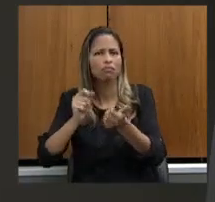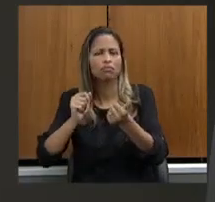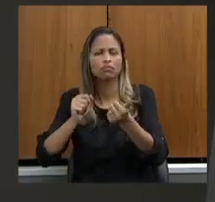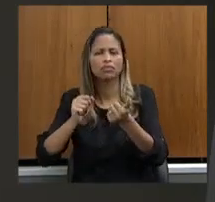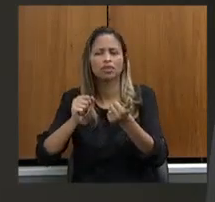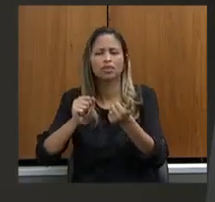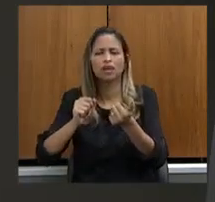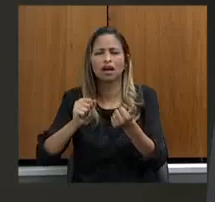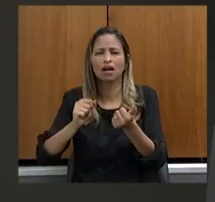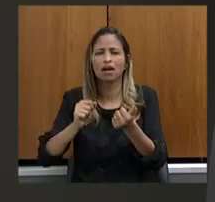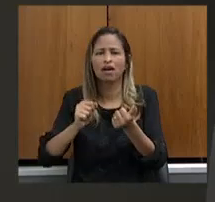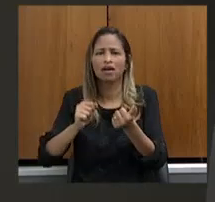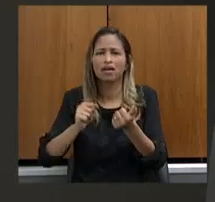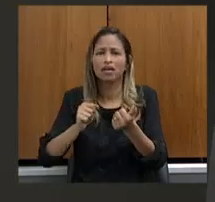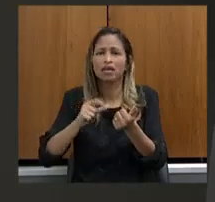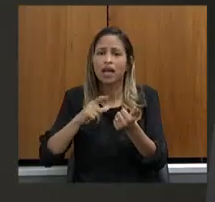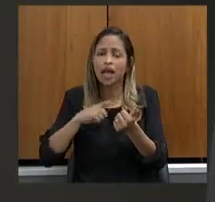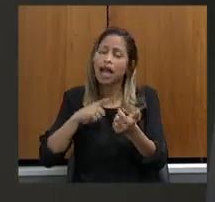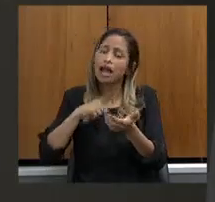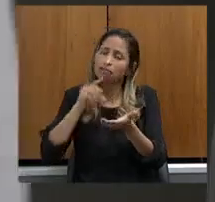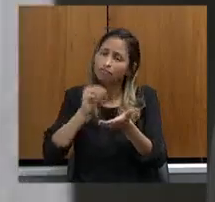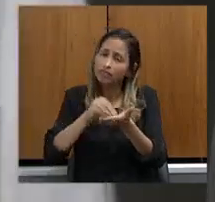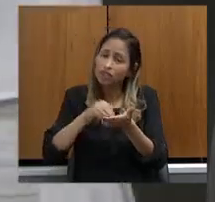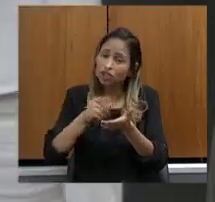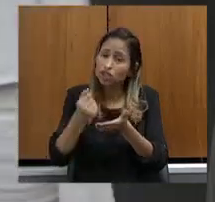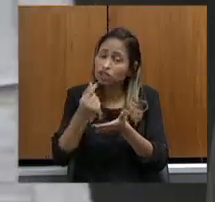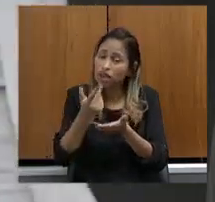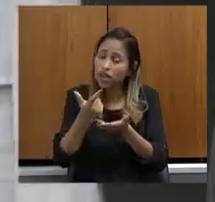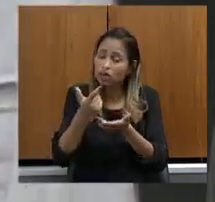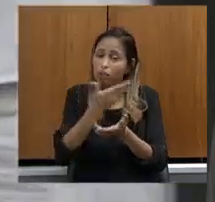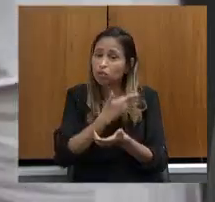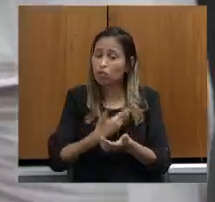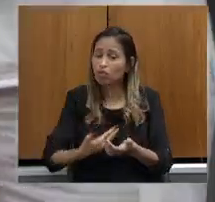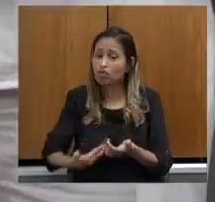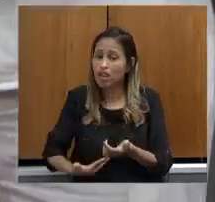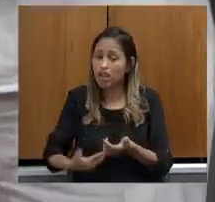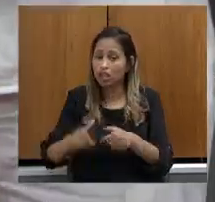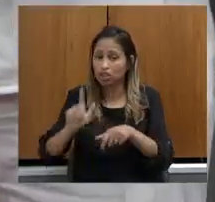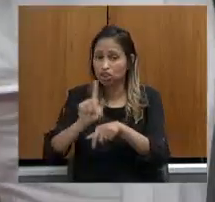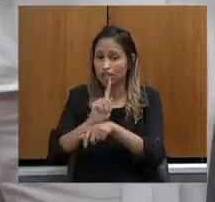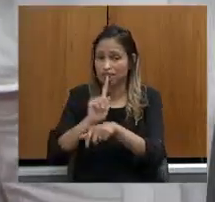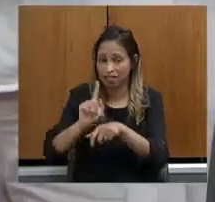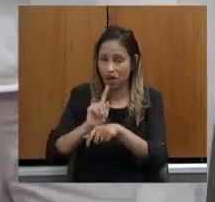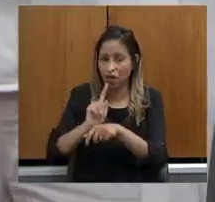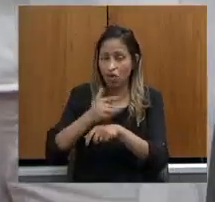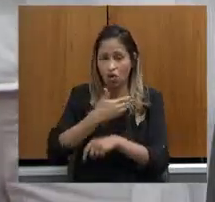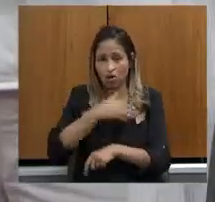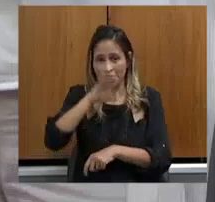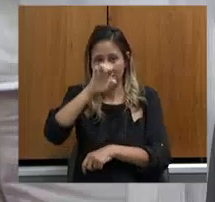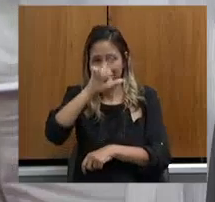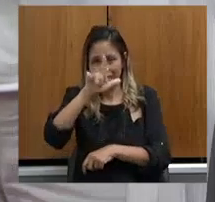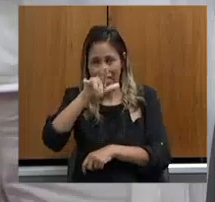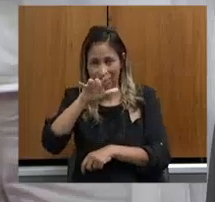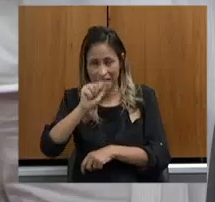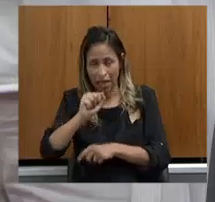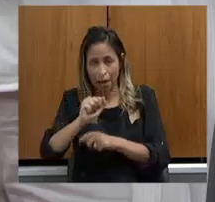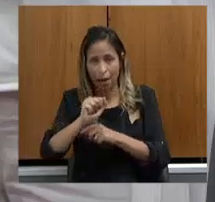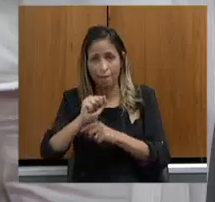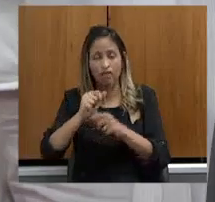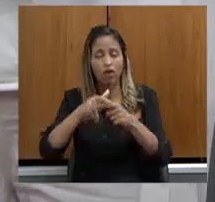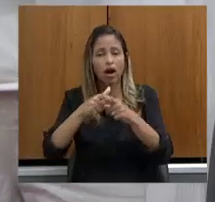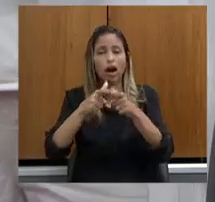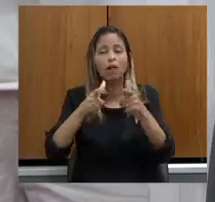trata-se portanto de um mecanismo precário de auto financiamento do Governo na gestão do Zena os restos a pagar processados foram